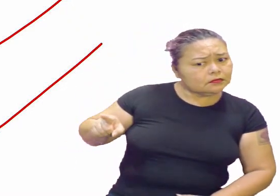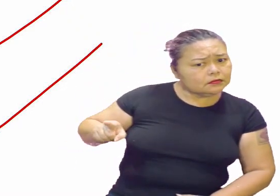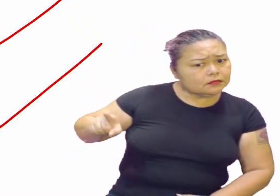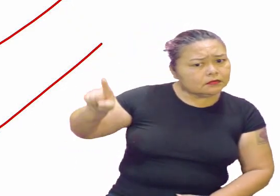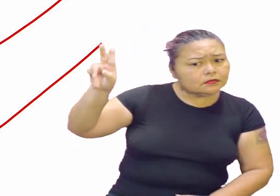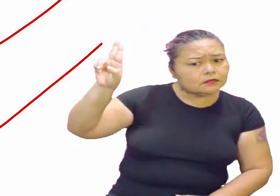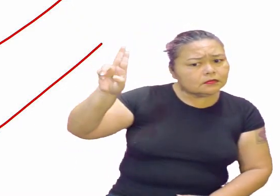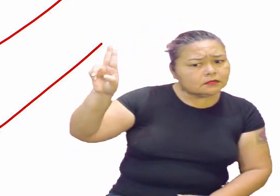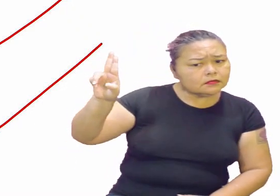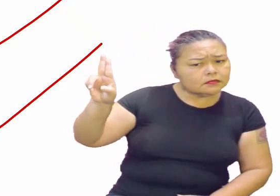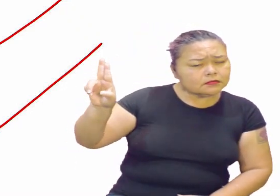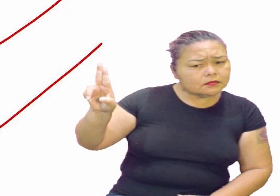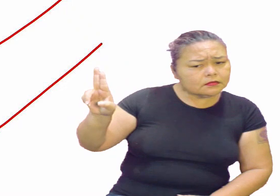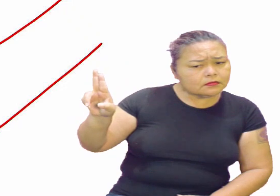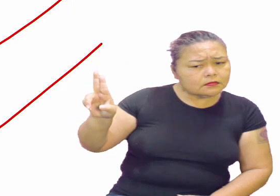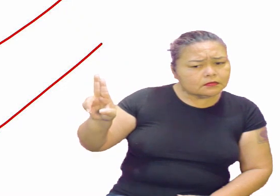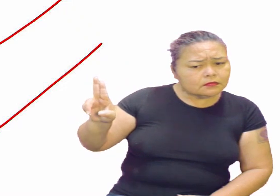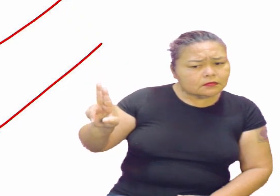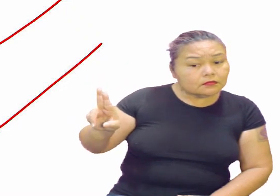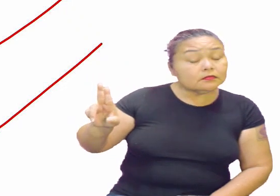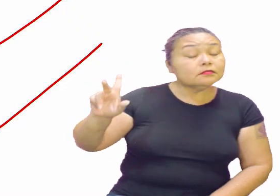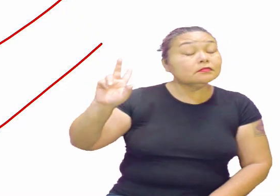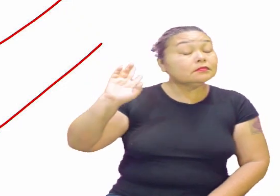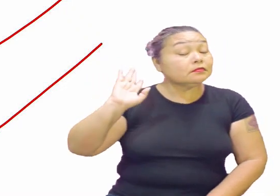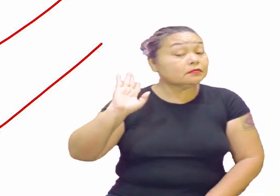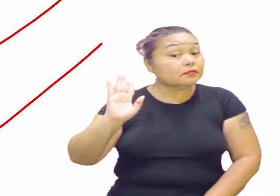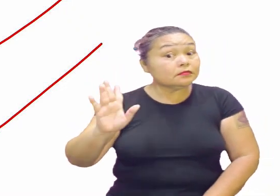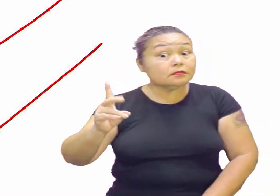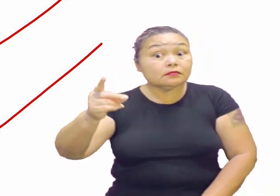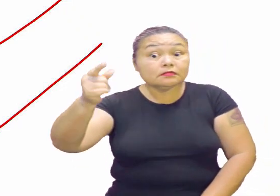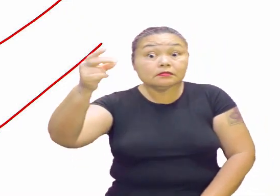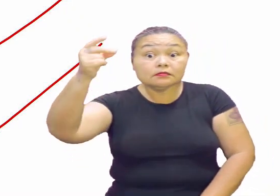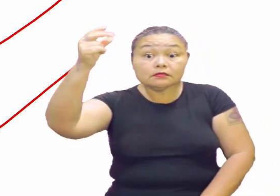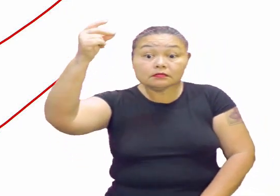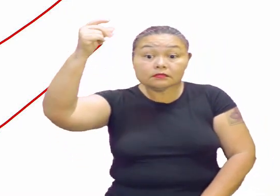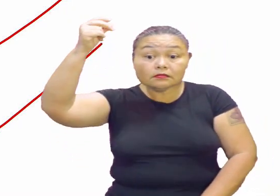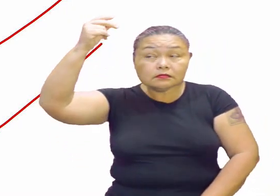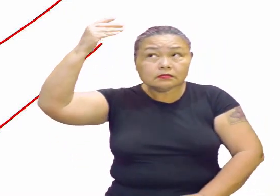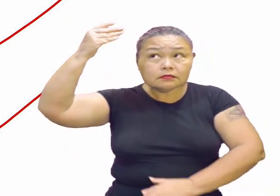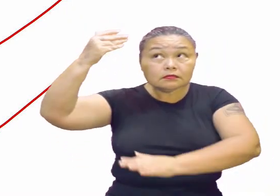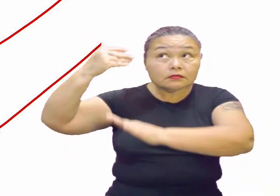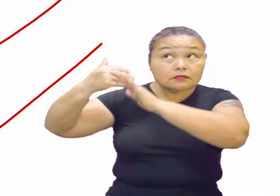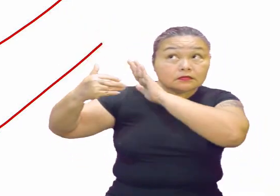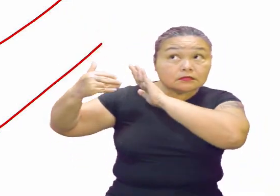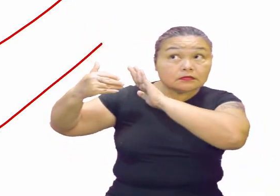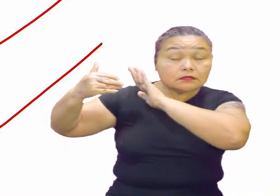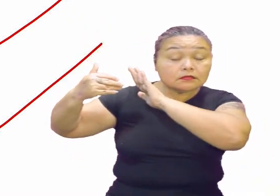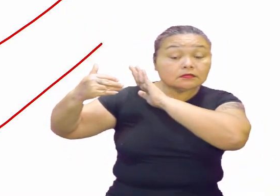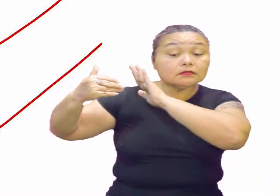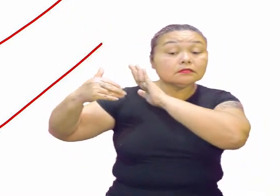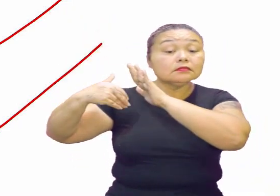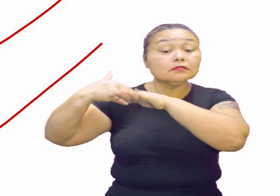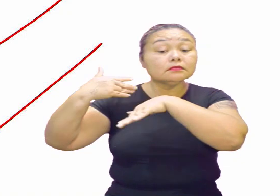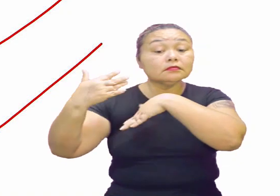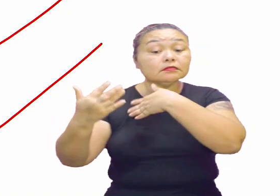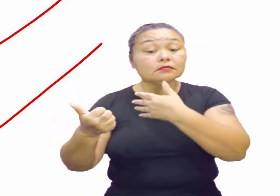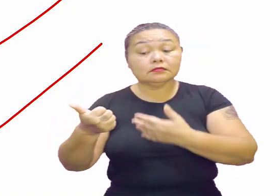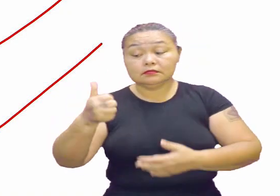esses nomes apareceram há muito tempo. Até que, nós